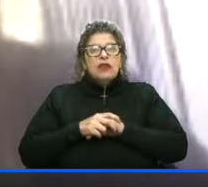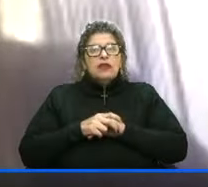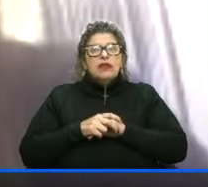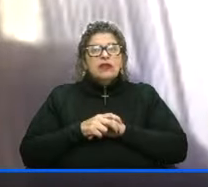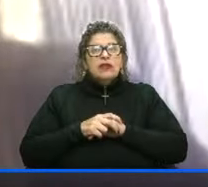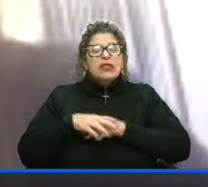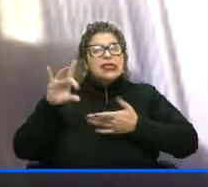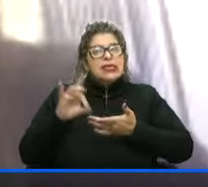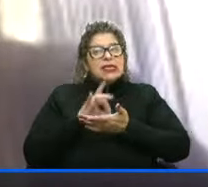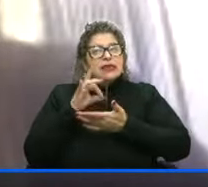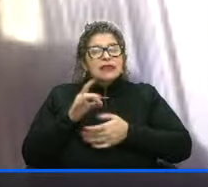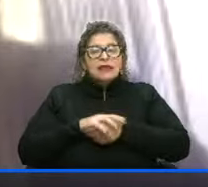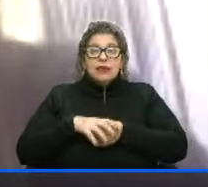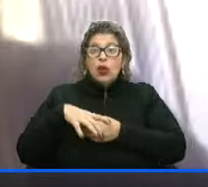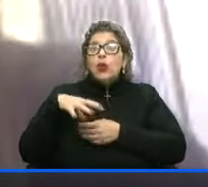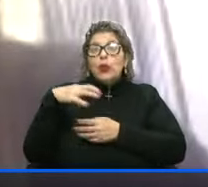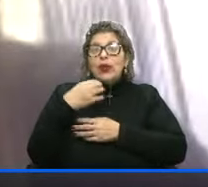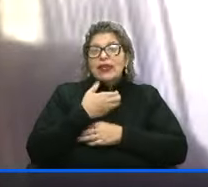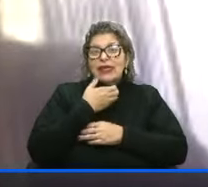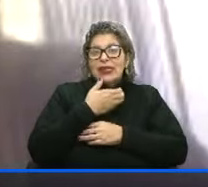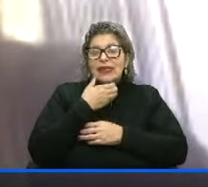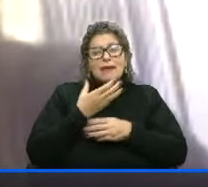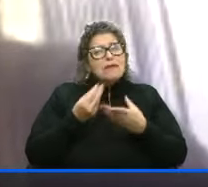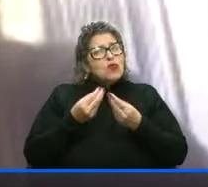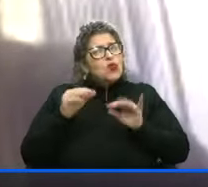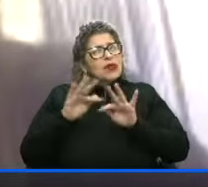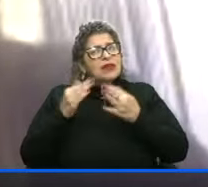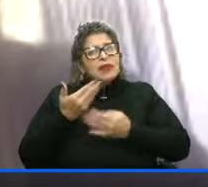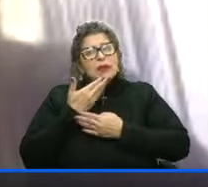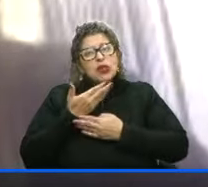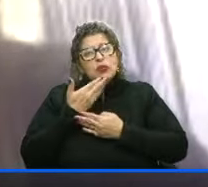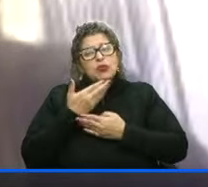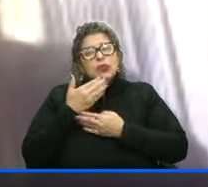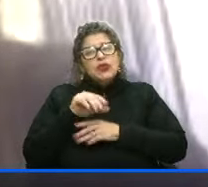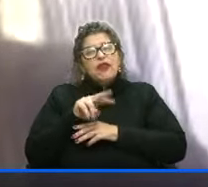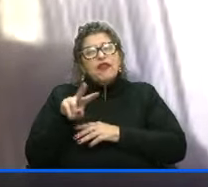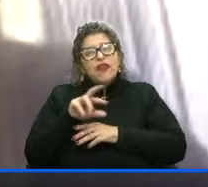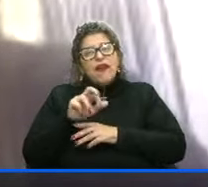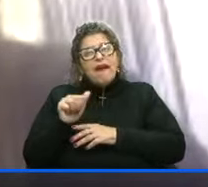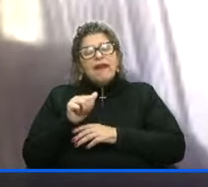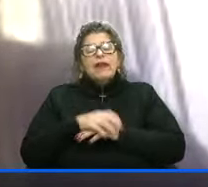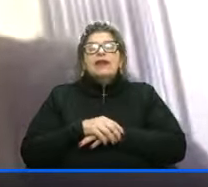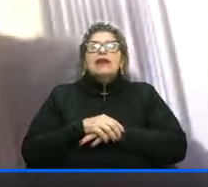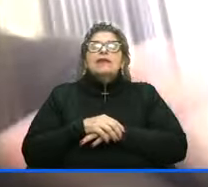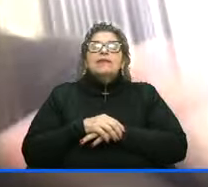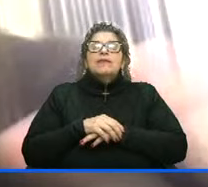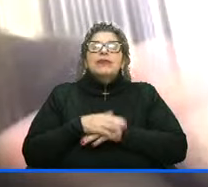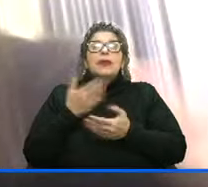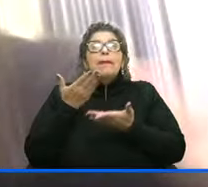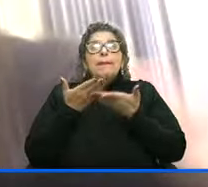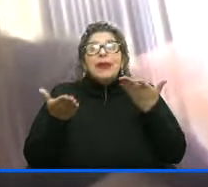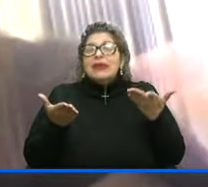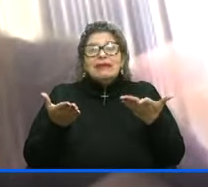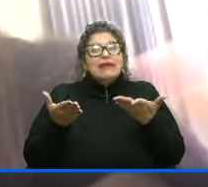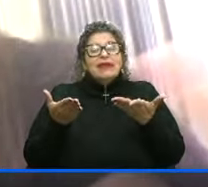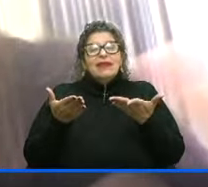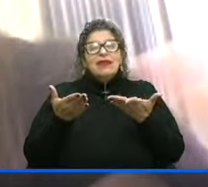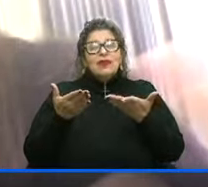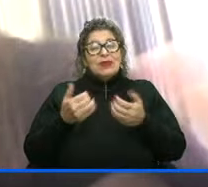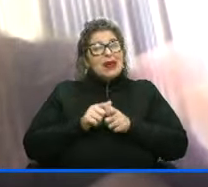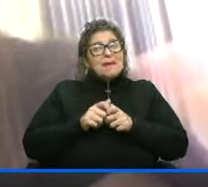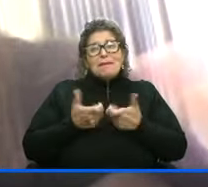as inscrições em dezembro, muita família começou a pedir vaga e começou a se perder, o volume foi ficando muito